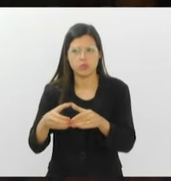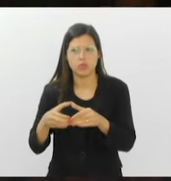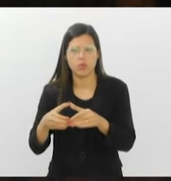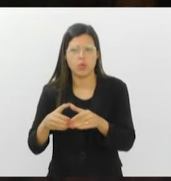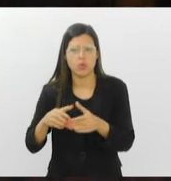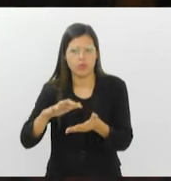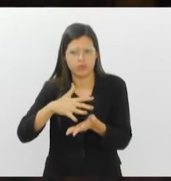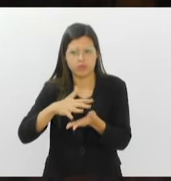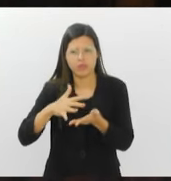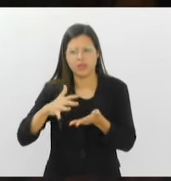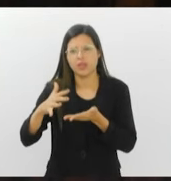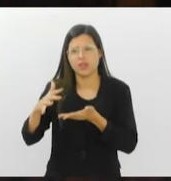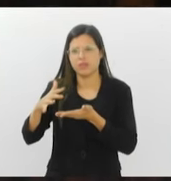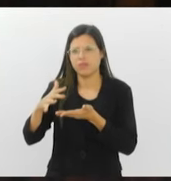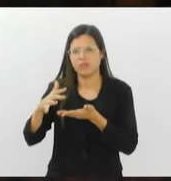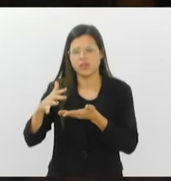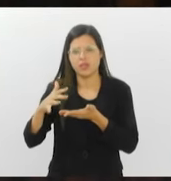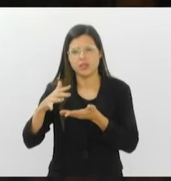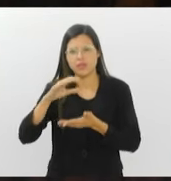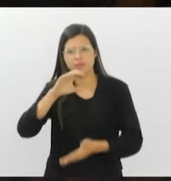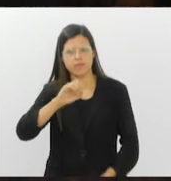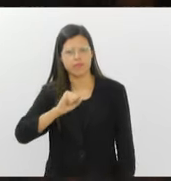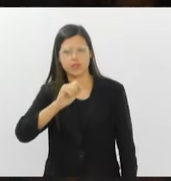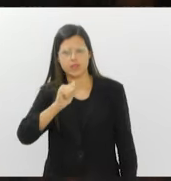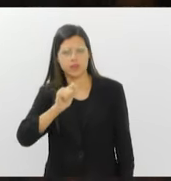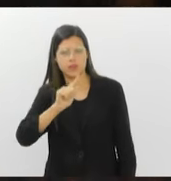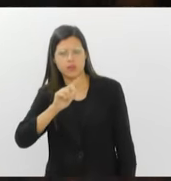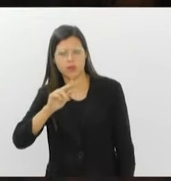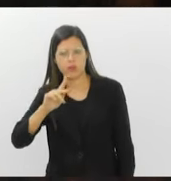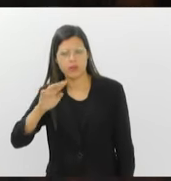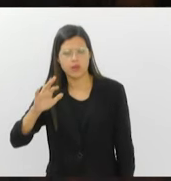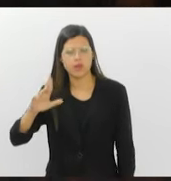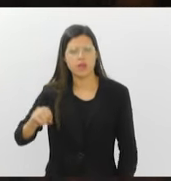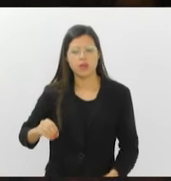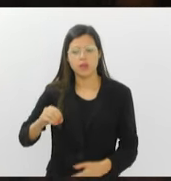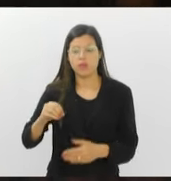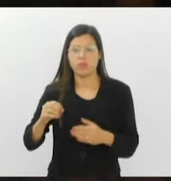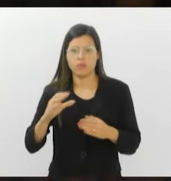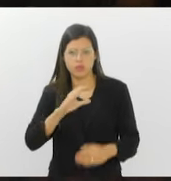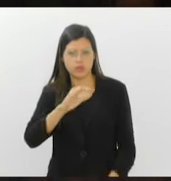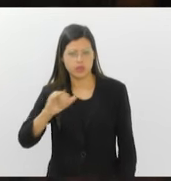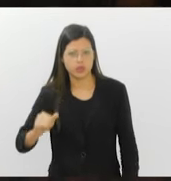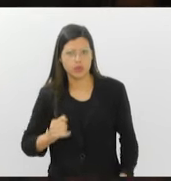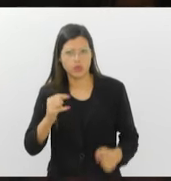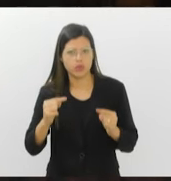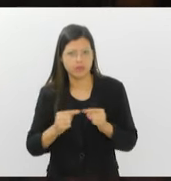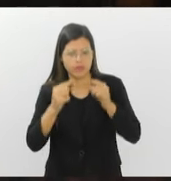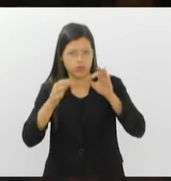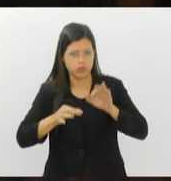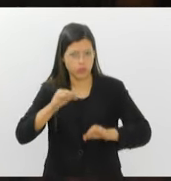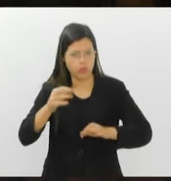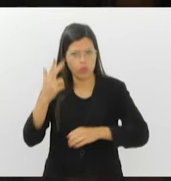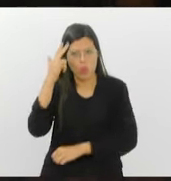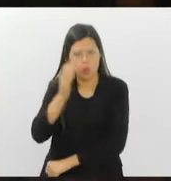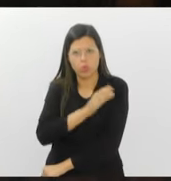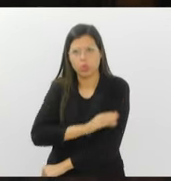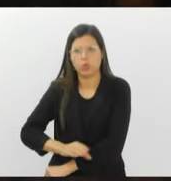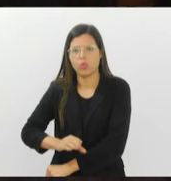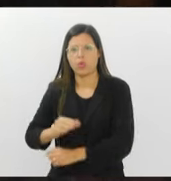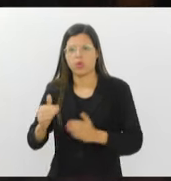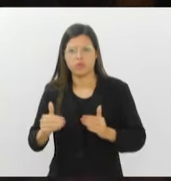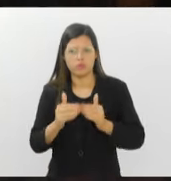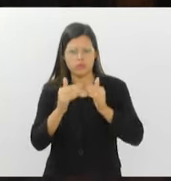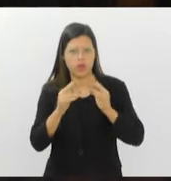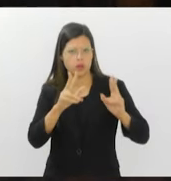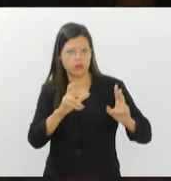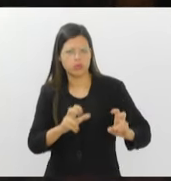Salgueiro. Pareceres das comissões Constituição e Justiça pela juridicidade, Cultura, favorável, Assuntos Municipais